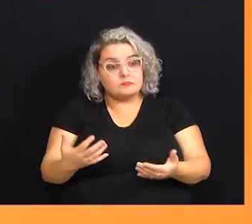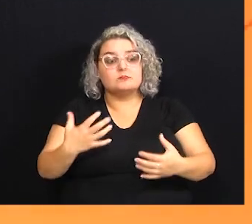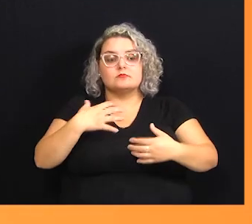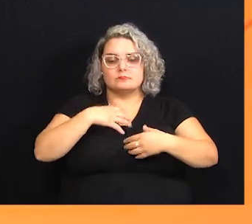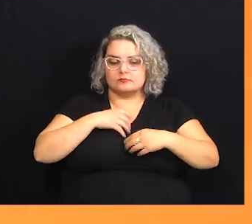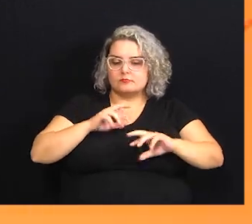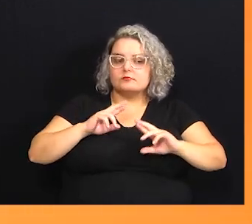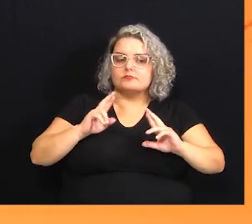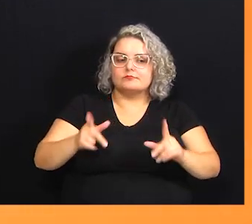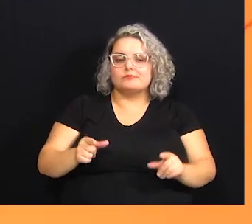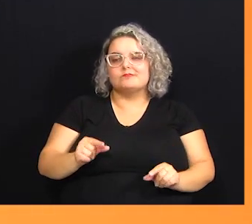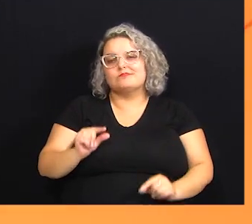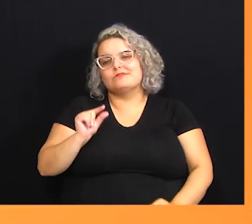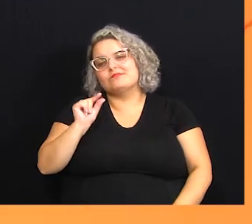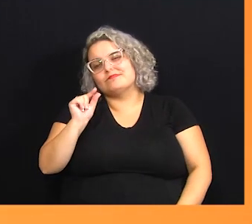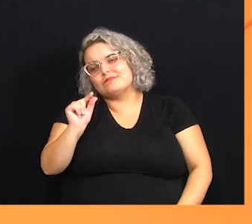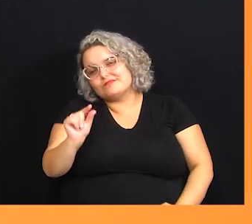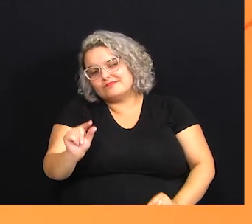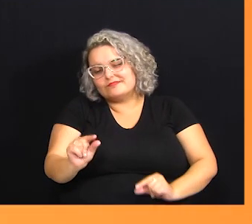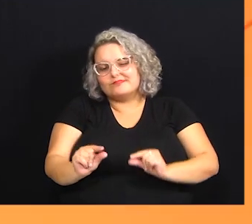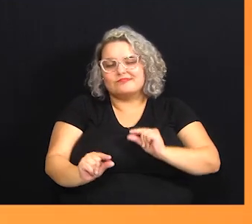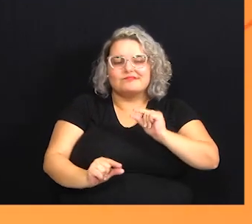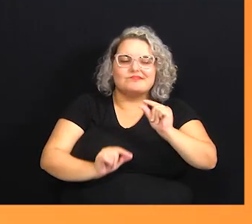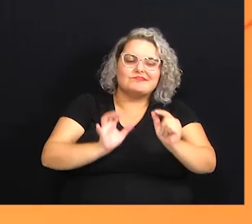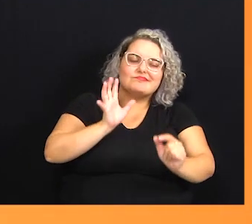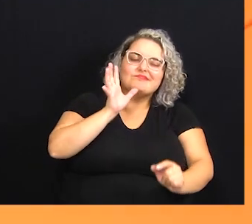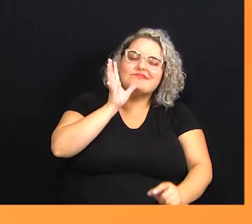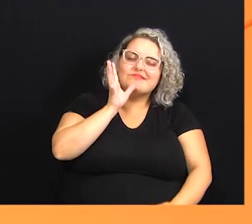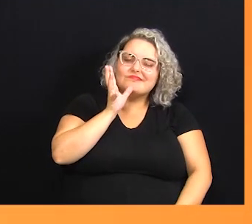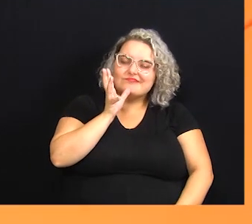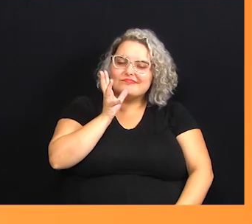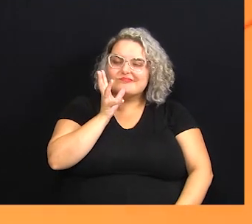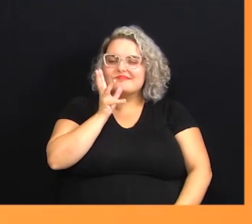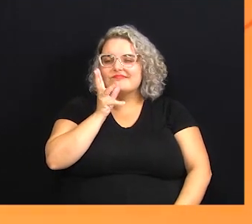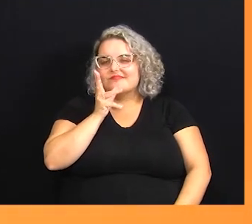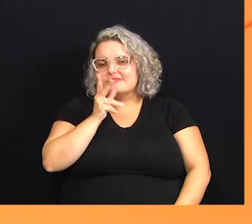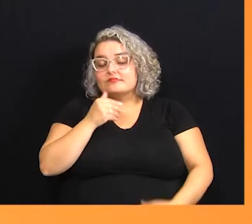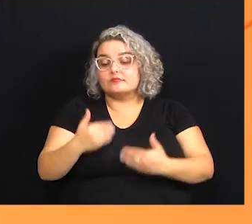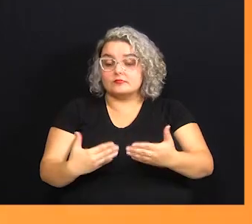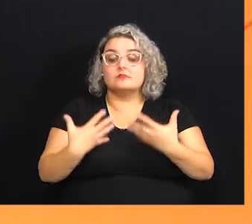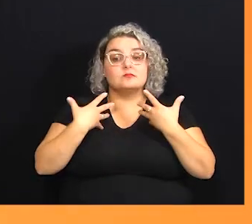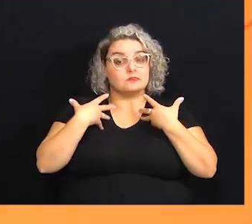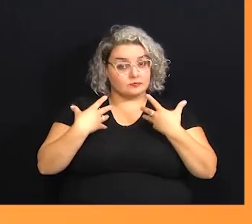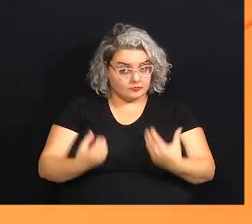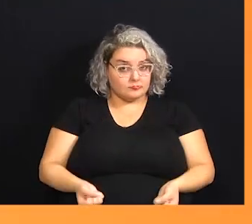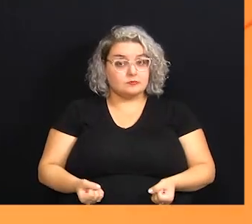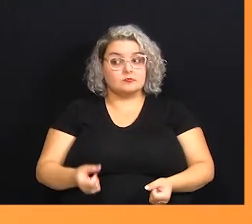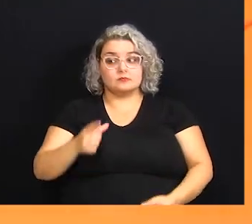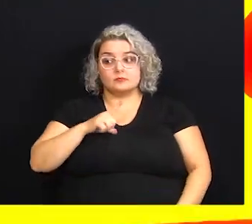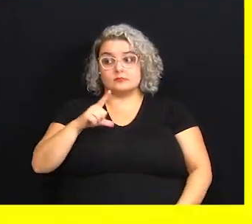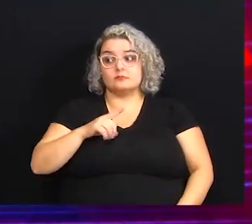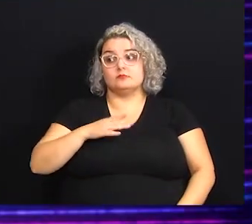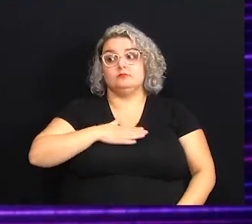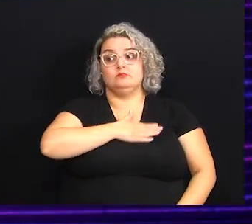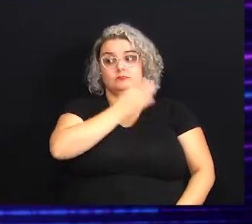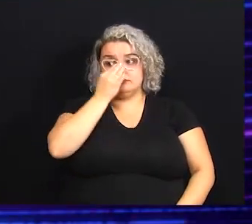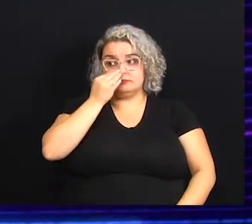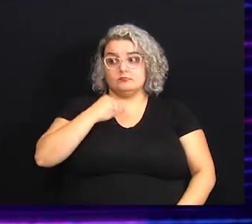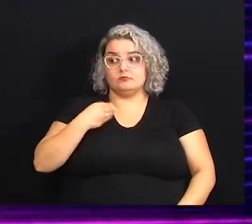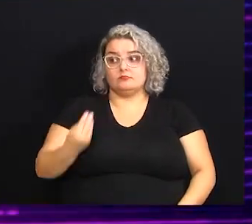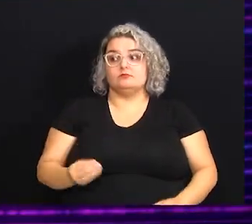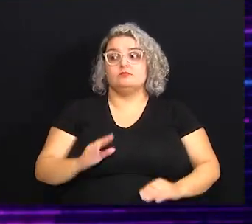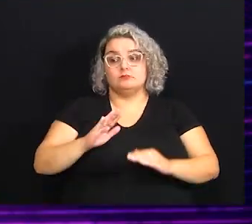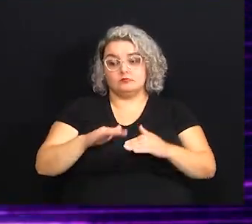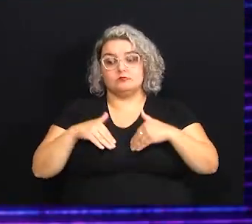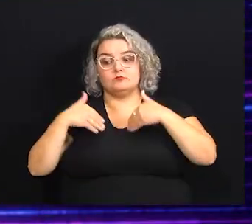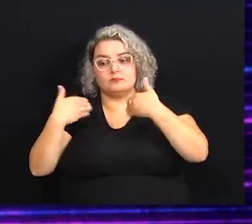sente uma mudança, mas é uma mudança muito lenta. Eu acho que é um processo muito de aceitação. A gente ainda tem um preconceito fora